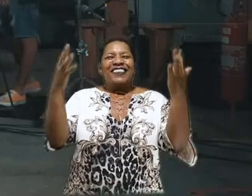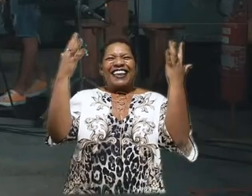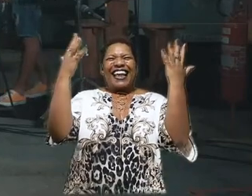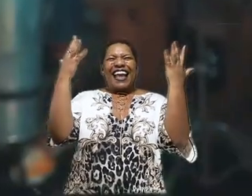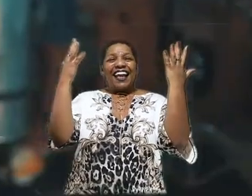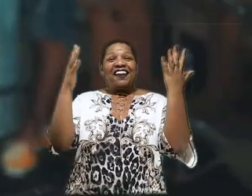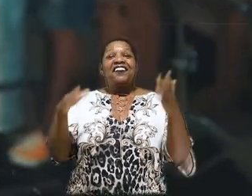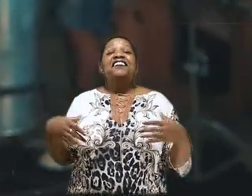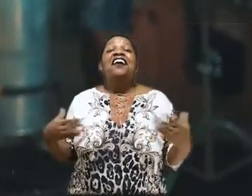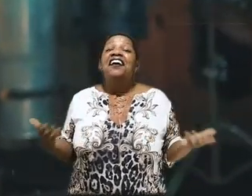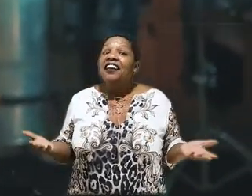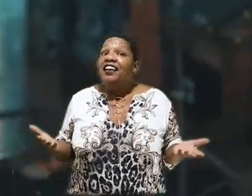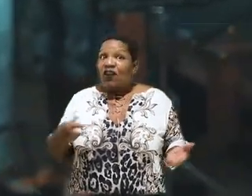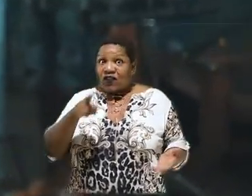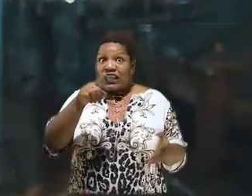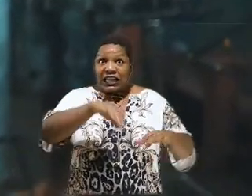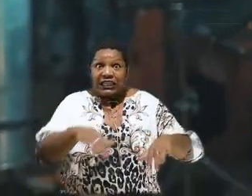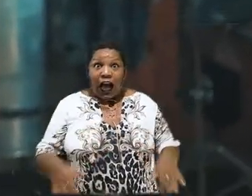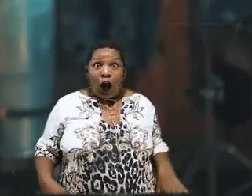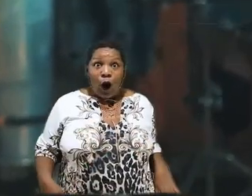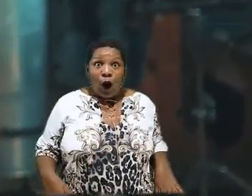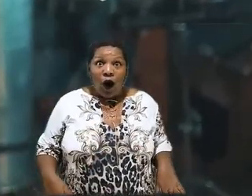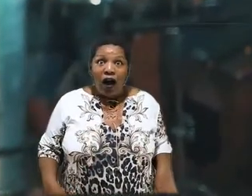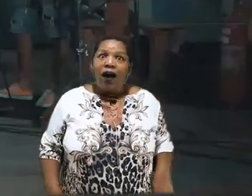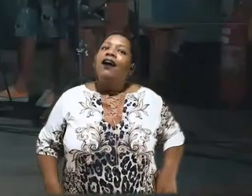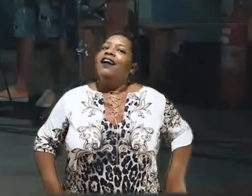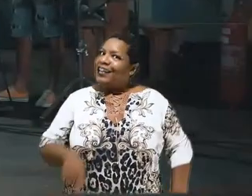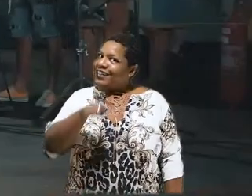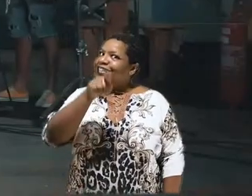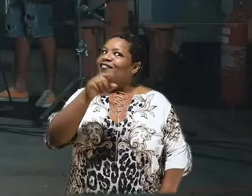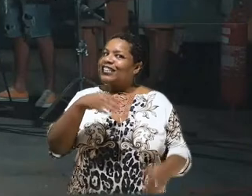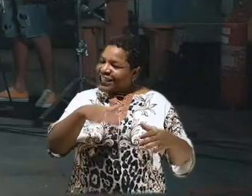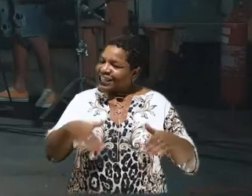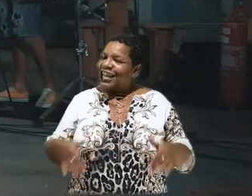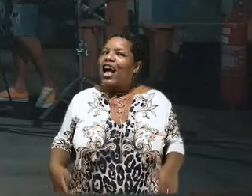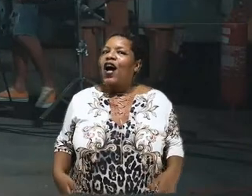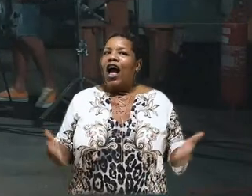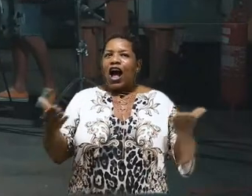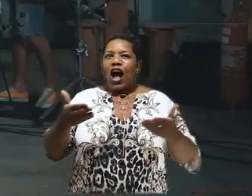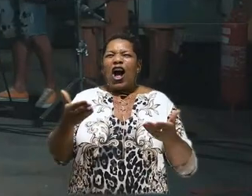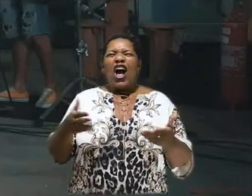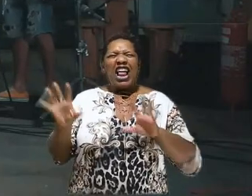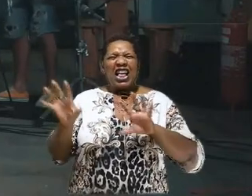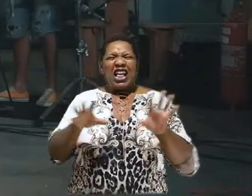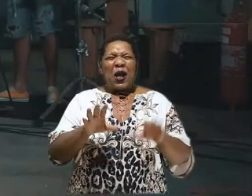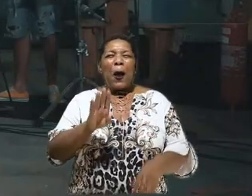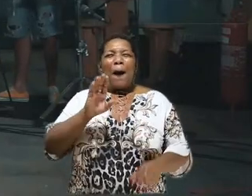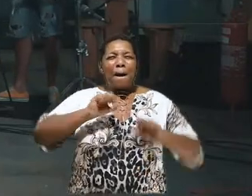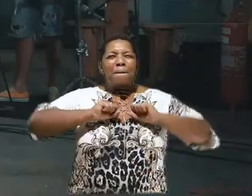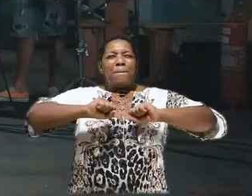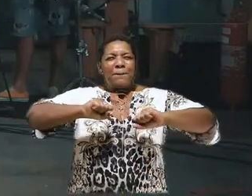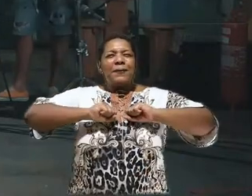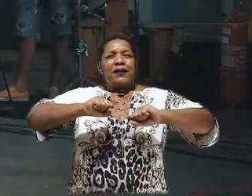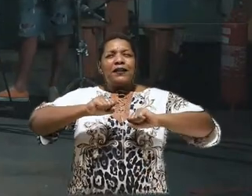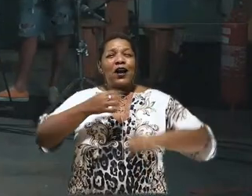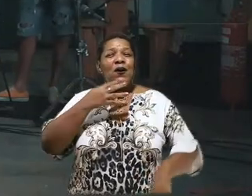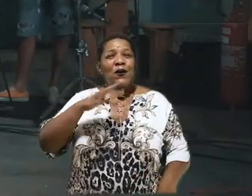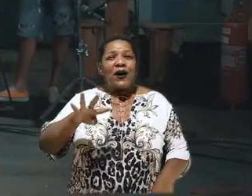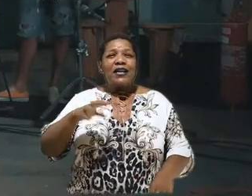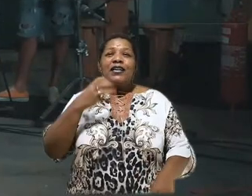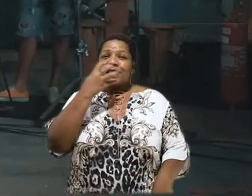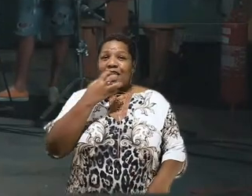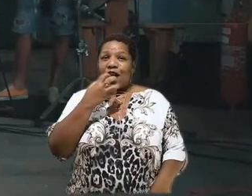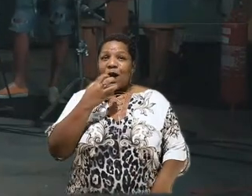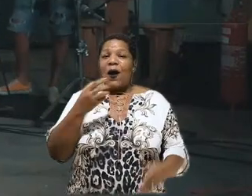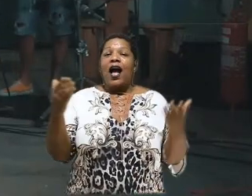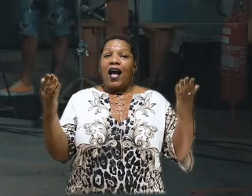Oi e aí tá bom se você essa rua agora é a hora da gente se jogar o batidão para quem não conhece essa música Ela